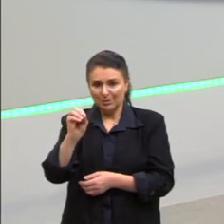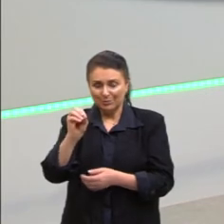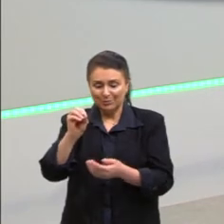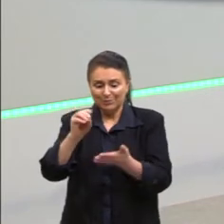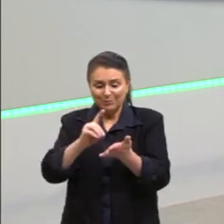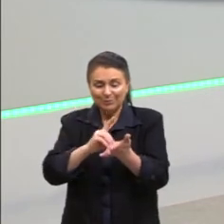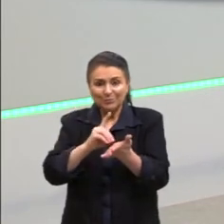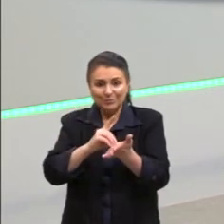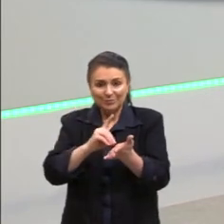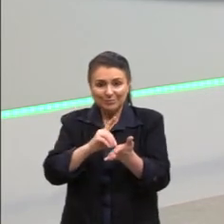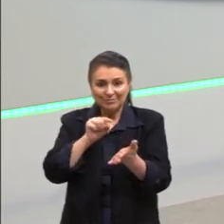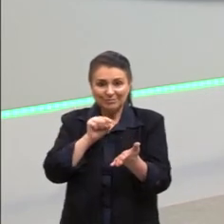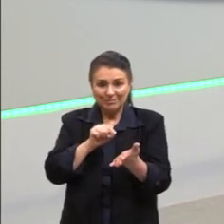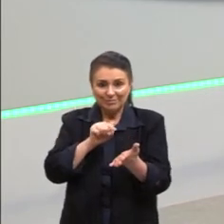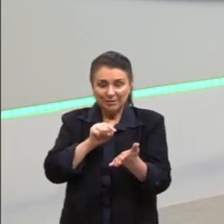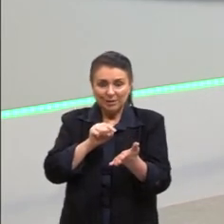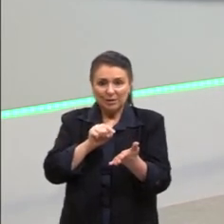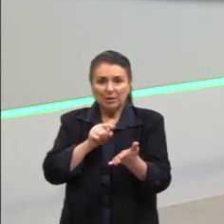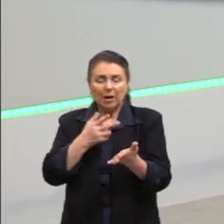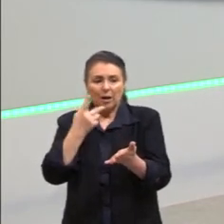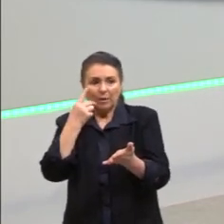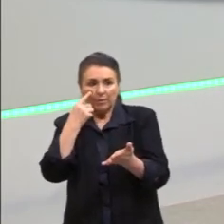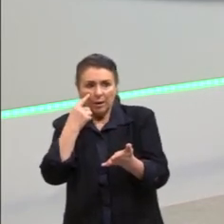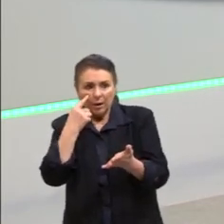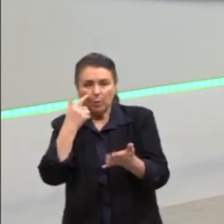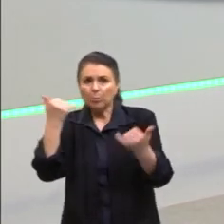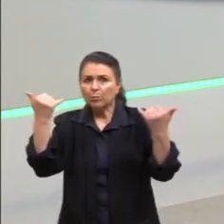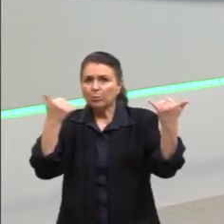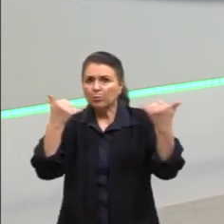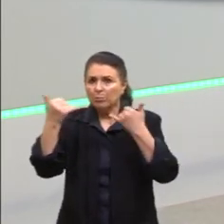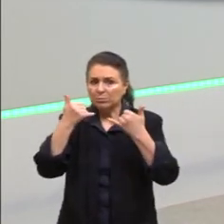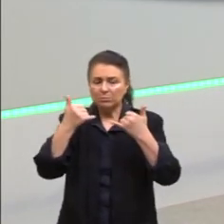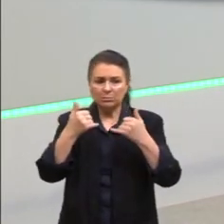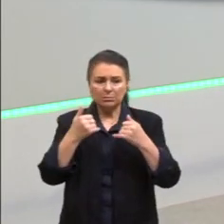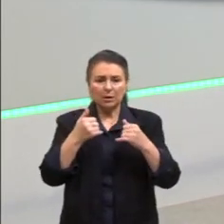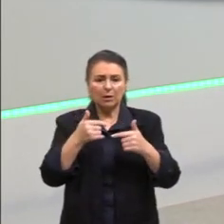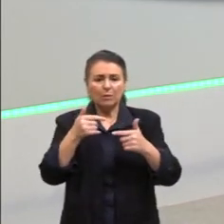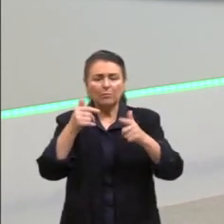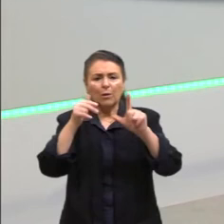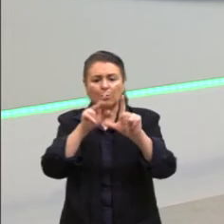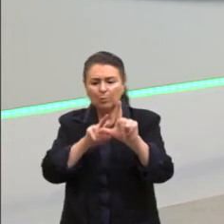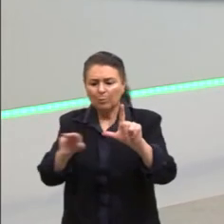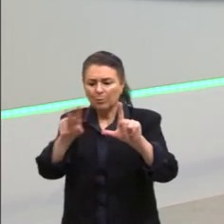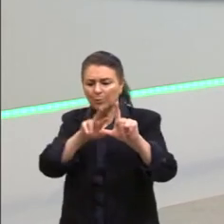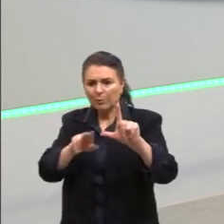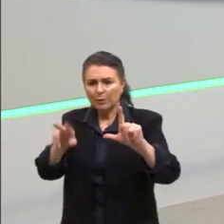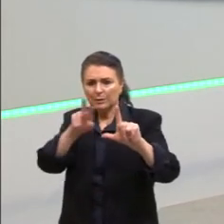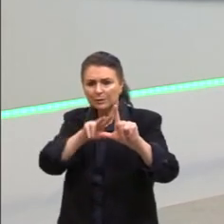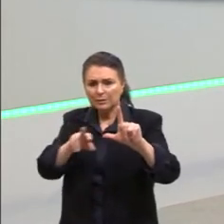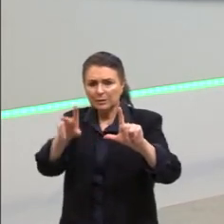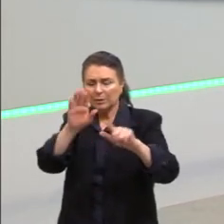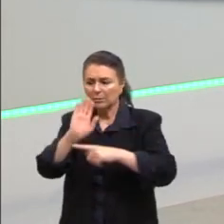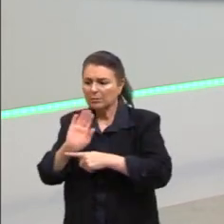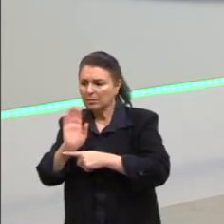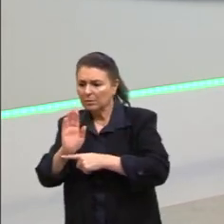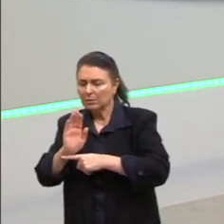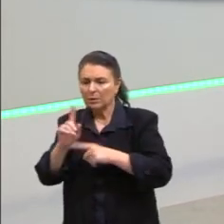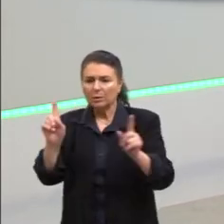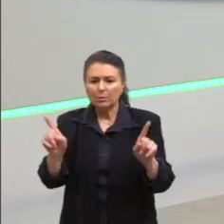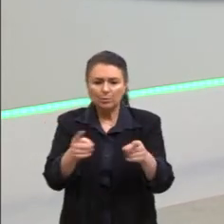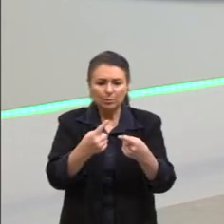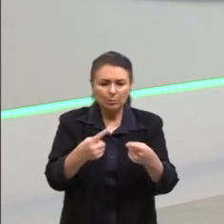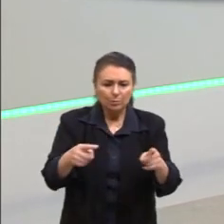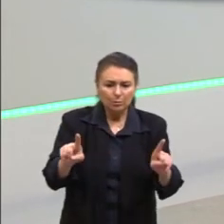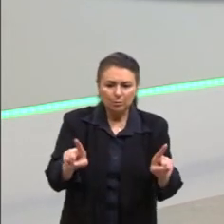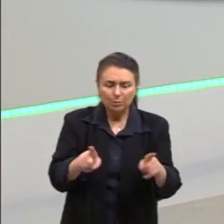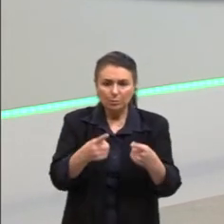seguinte: acompanhem uma notícia, assistam um episódio de uma série, escutem alguma música e façam